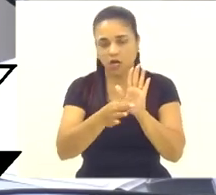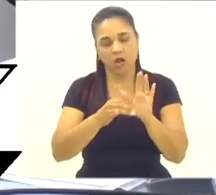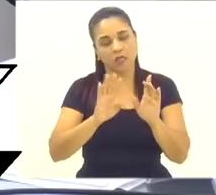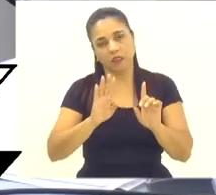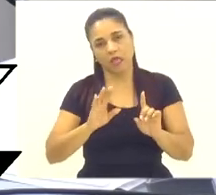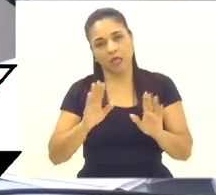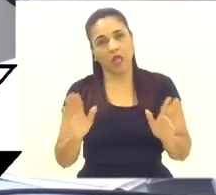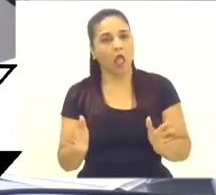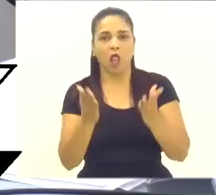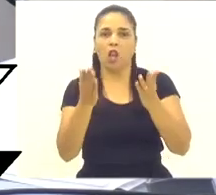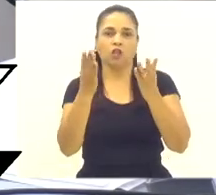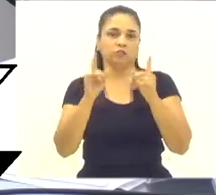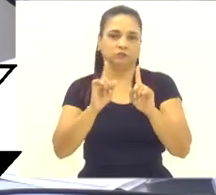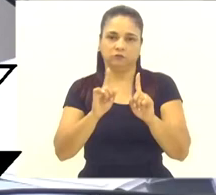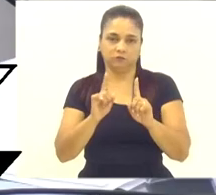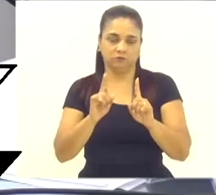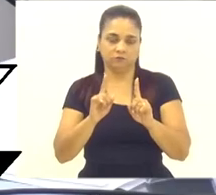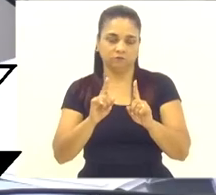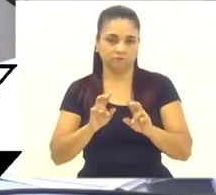assim